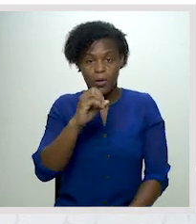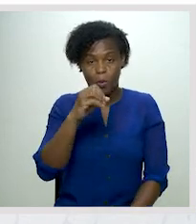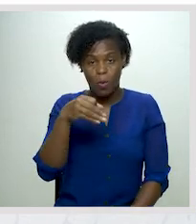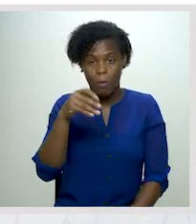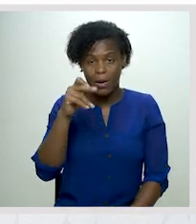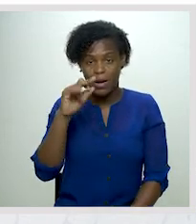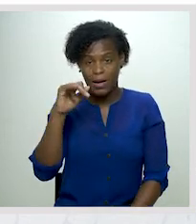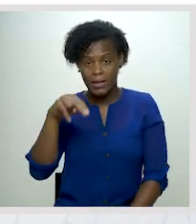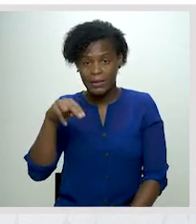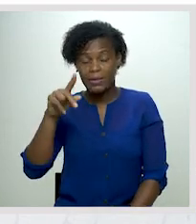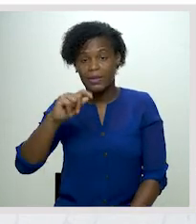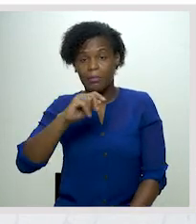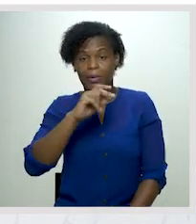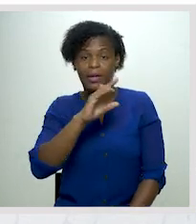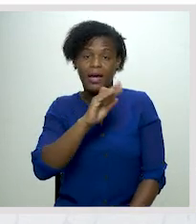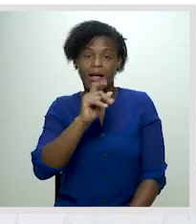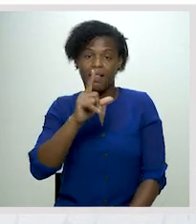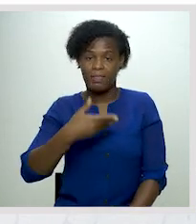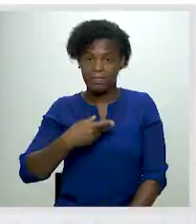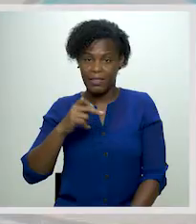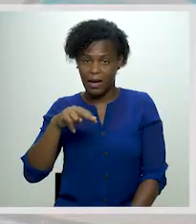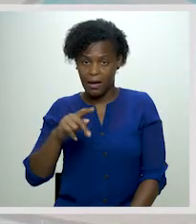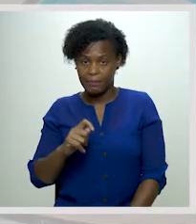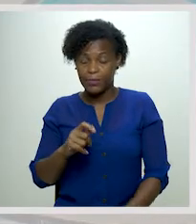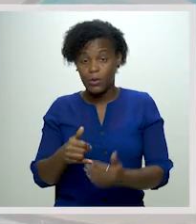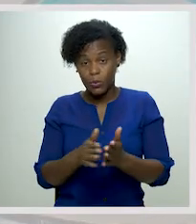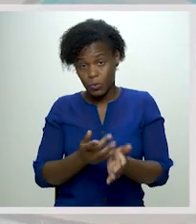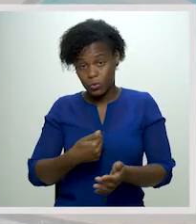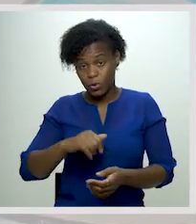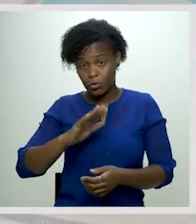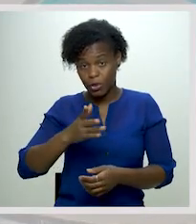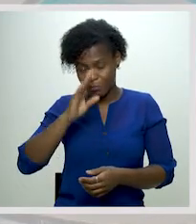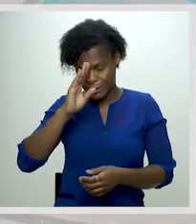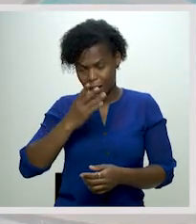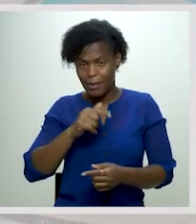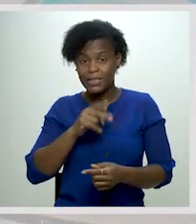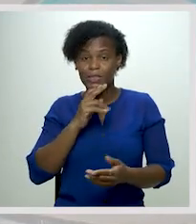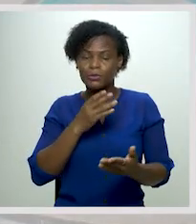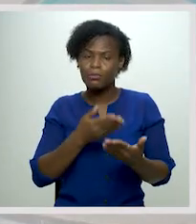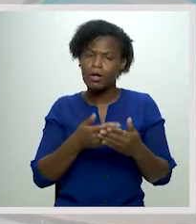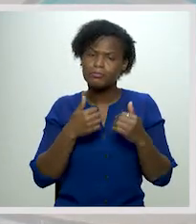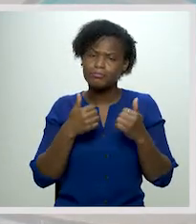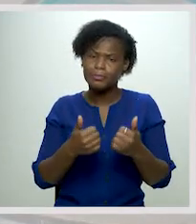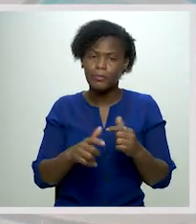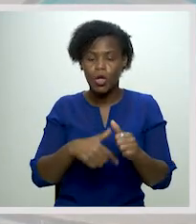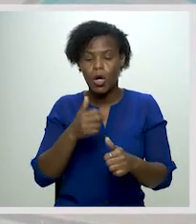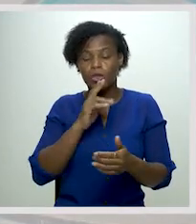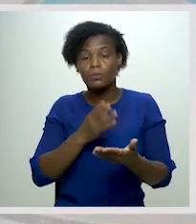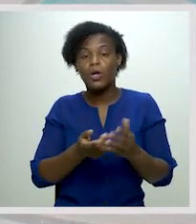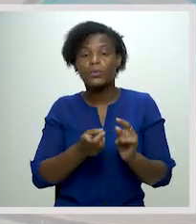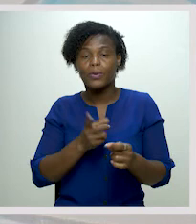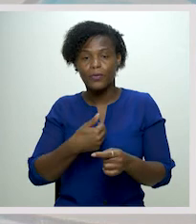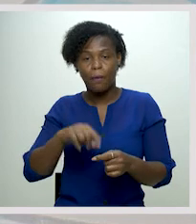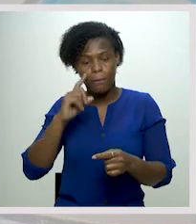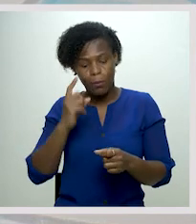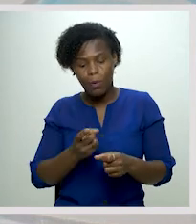de Oparin e Aldan. Como todos nós sabemos, esta é a resposta exata